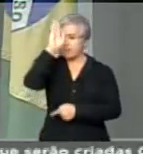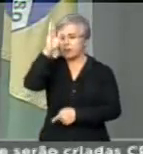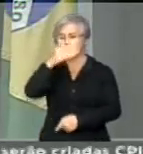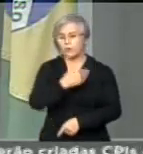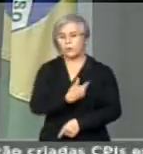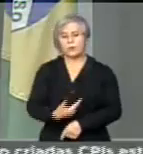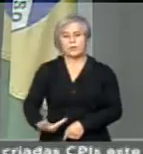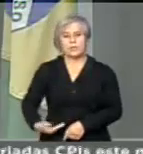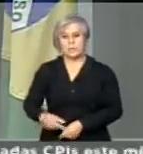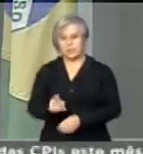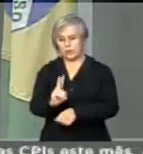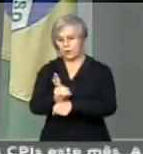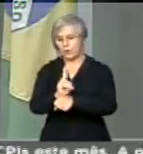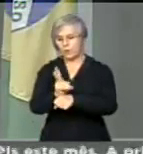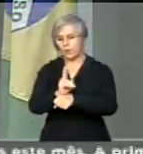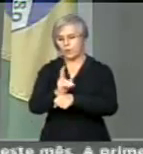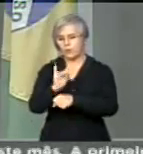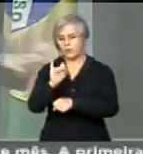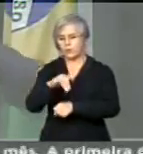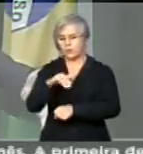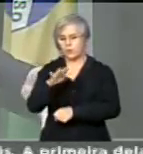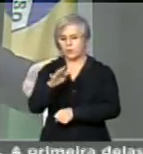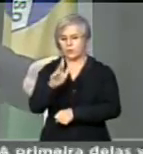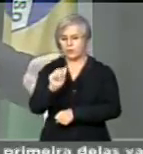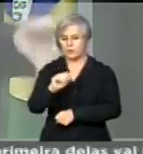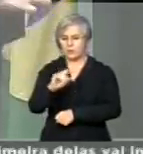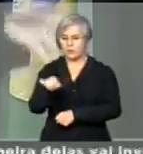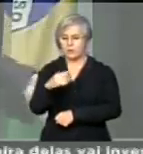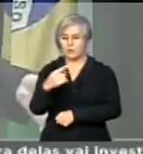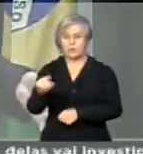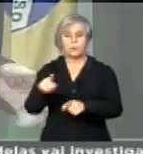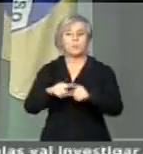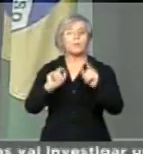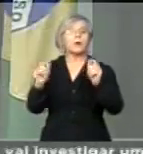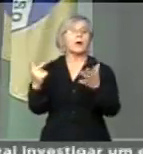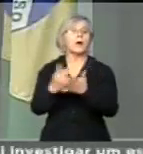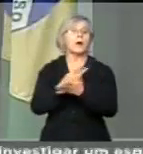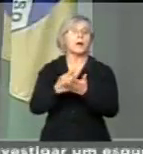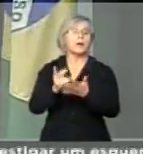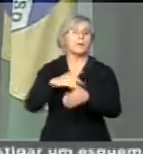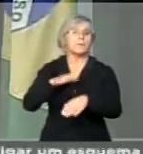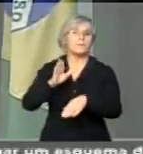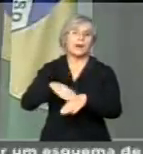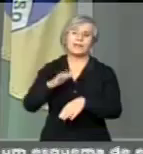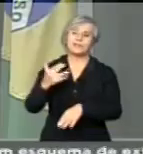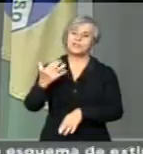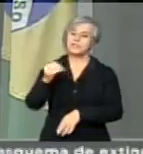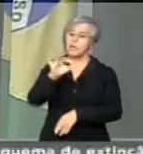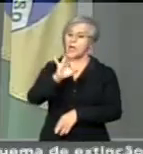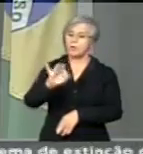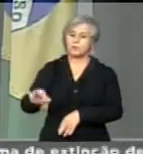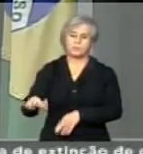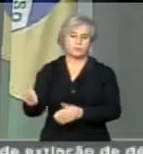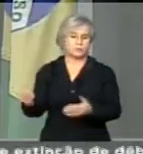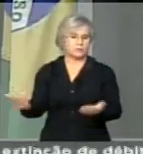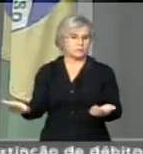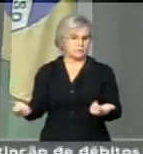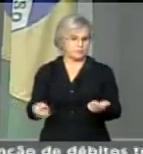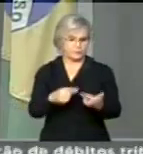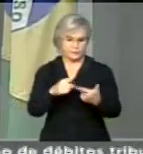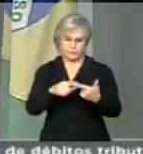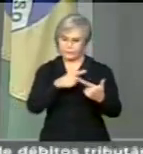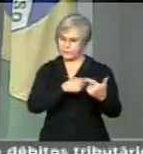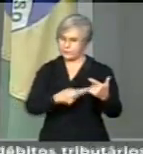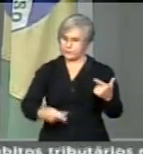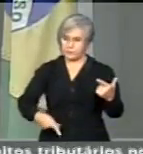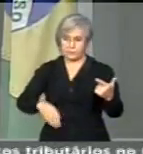governo o controle da inflação. E o que houve? Inflação de mais de 10%. A presidente